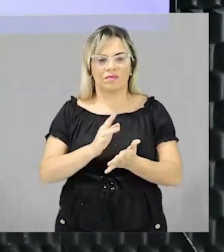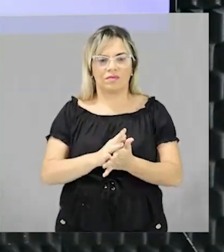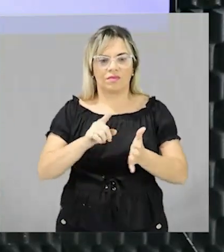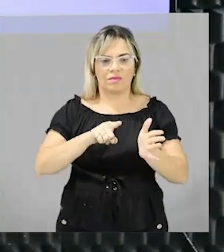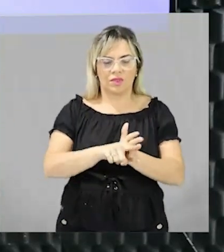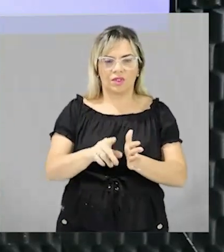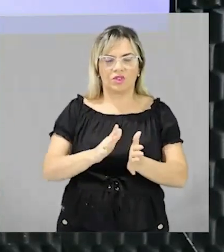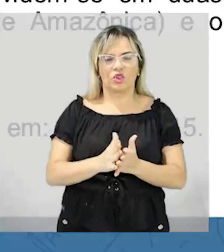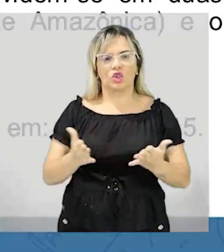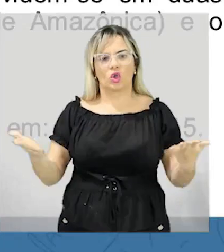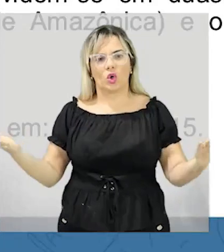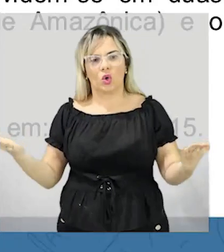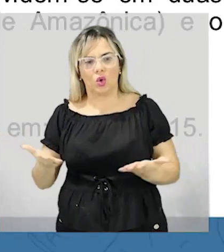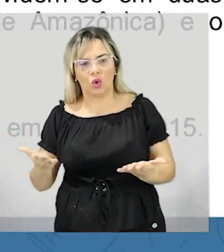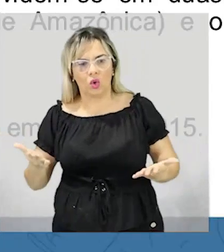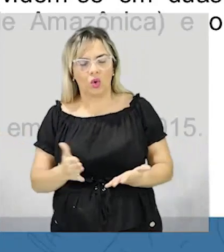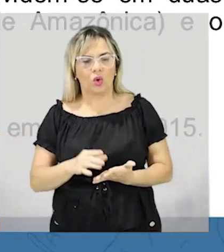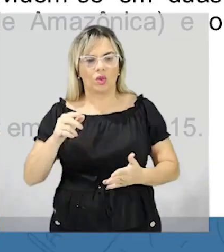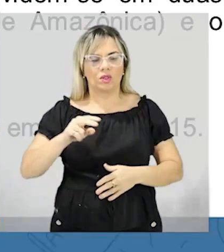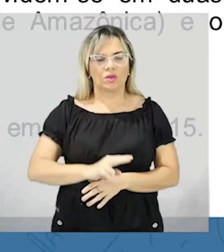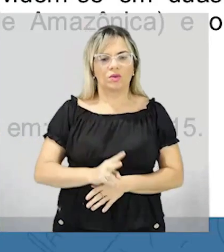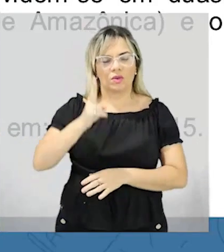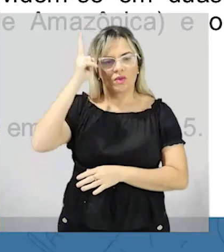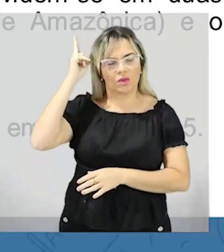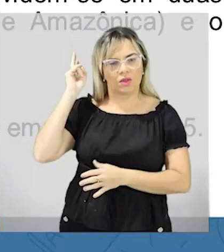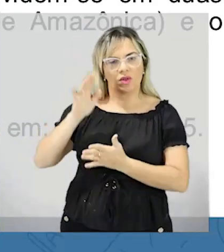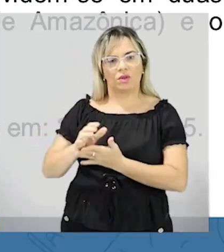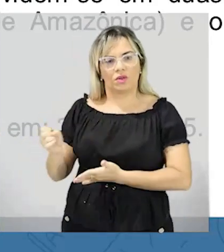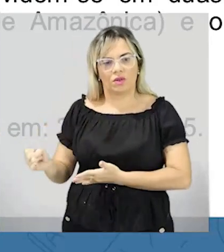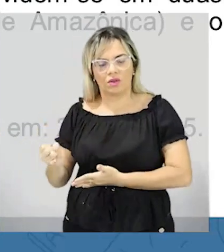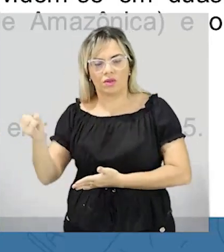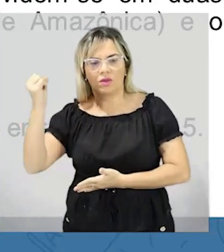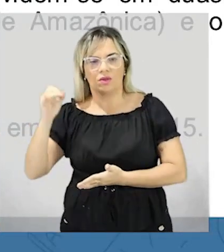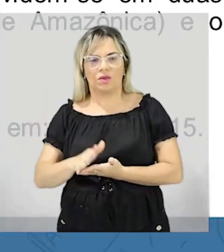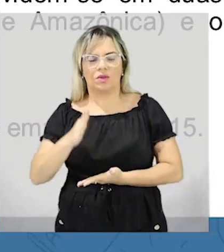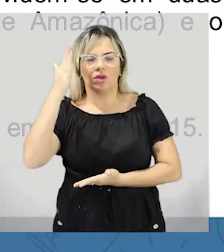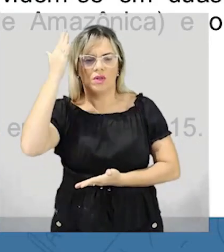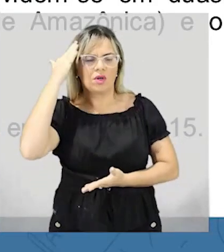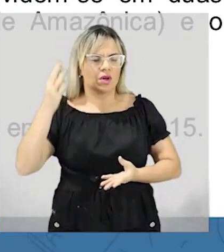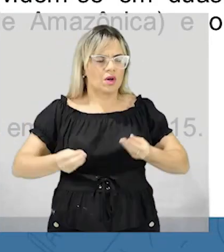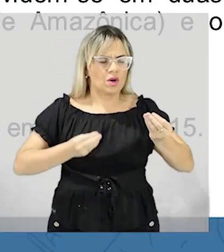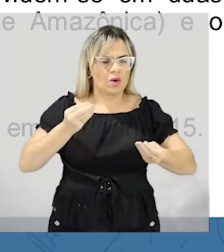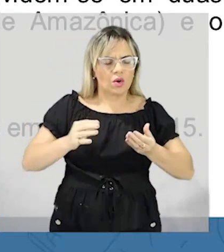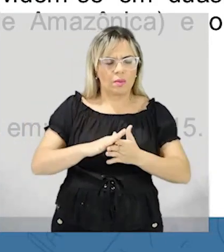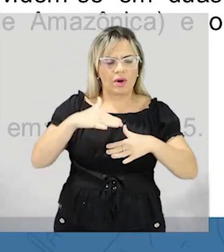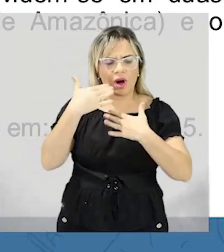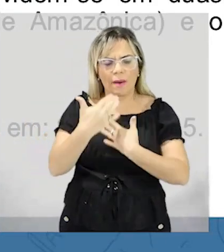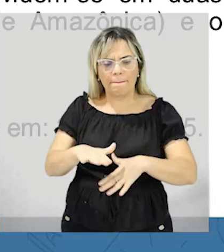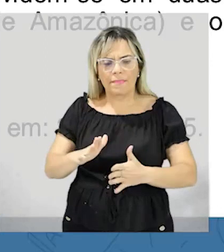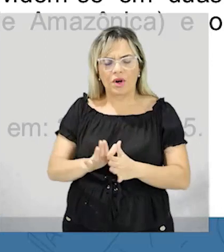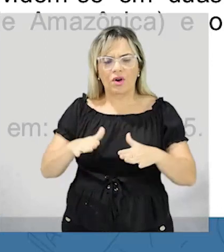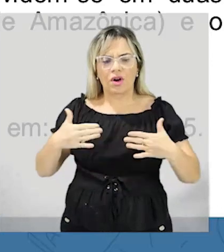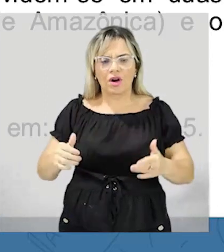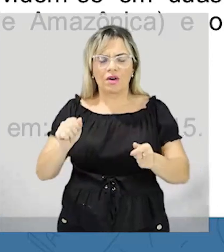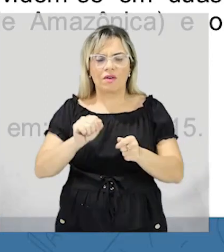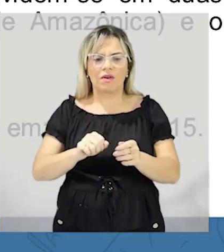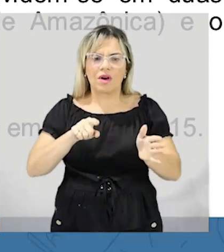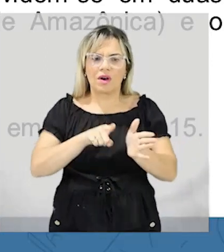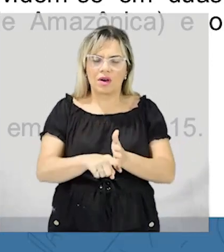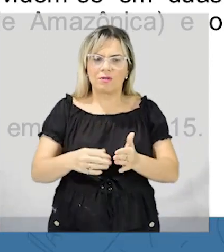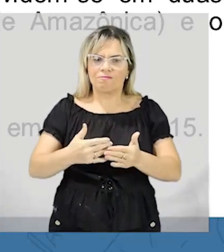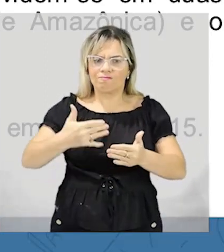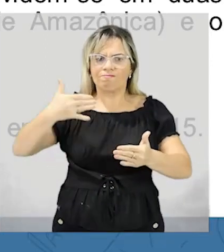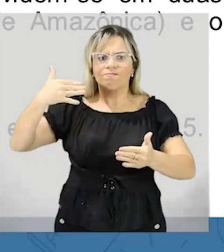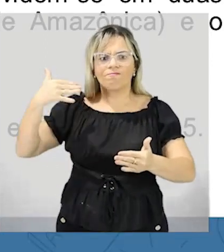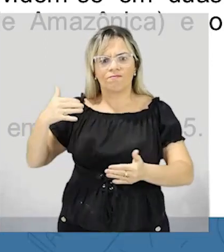mais atuais desses certames. Isso é uma coisa muito importante, entender como a banca vem se portando, né, nas últimas